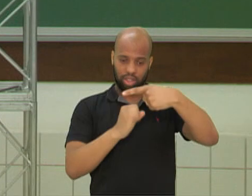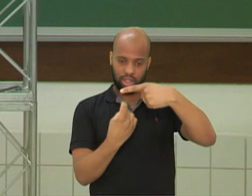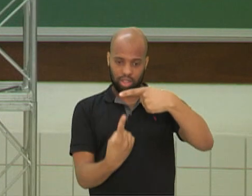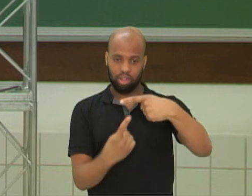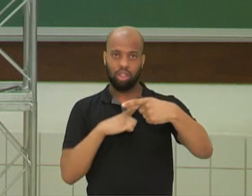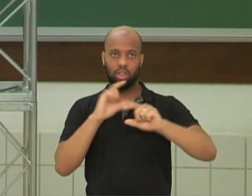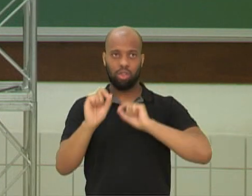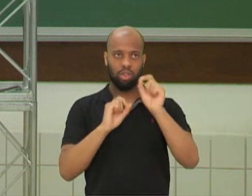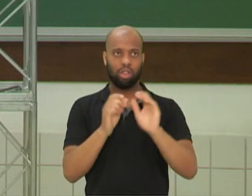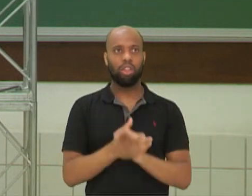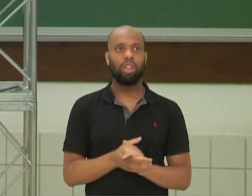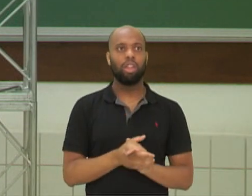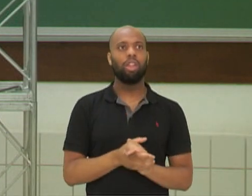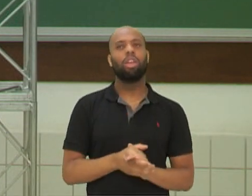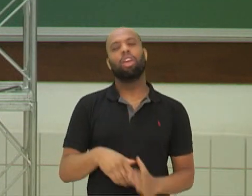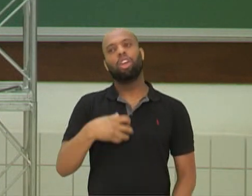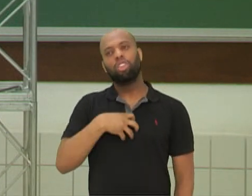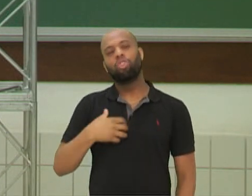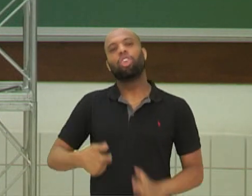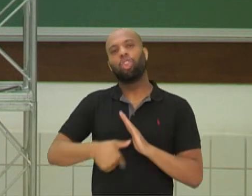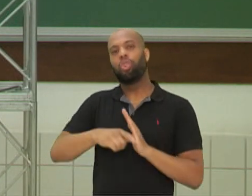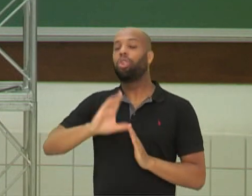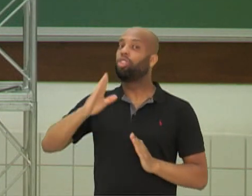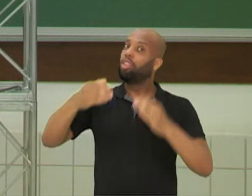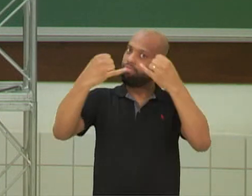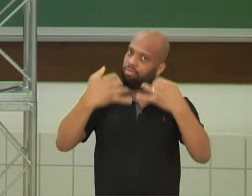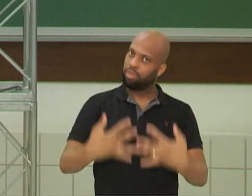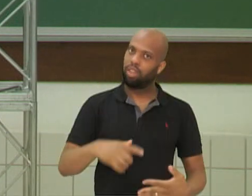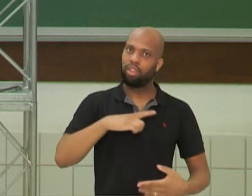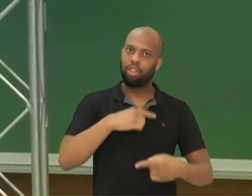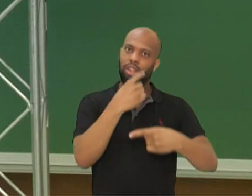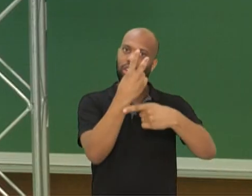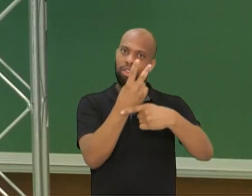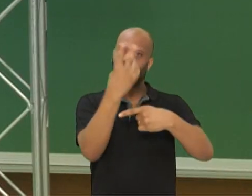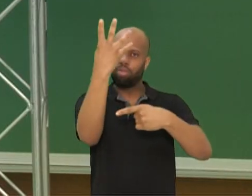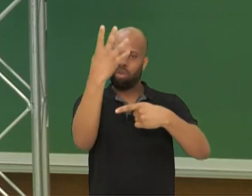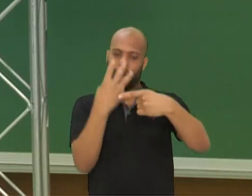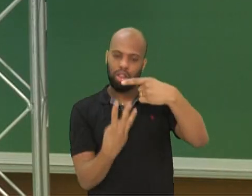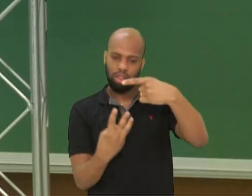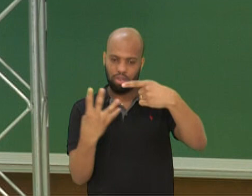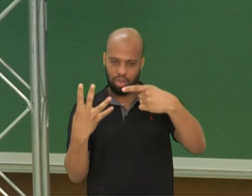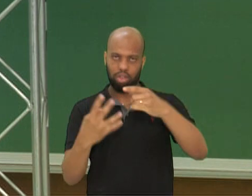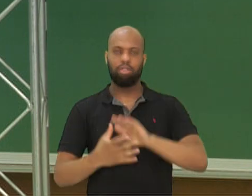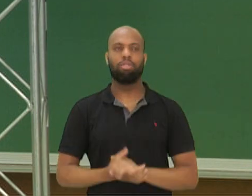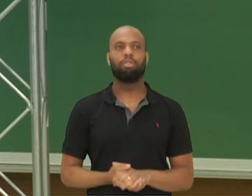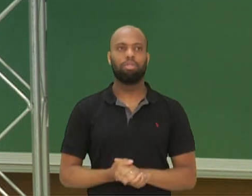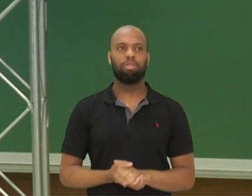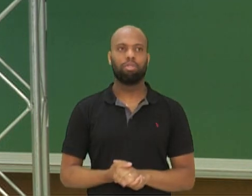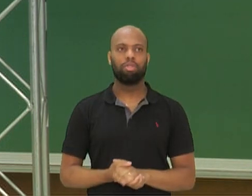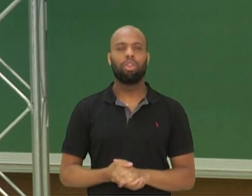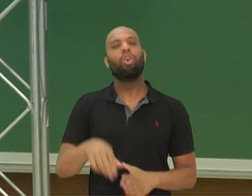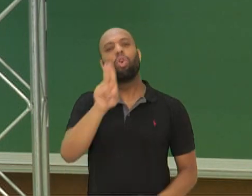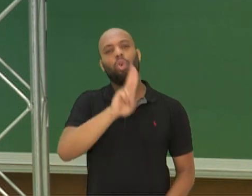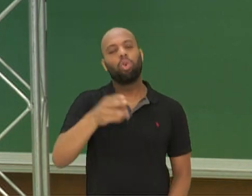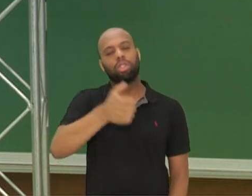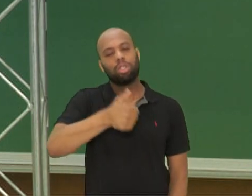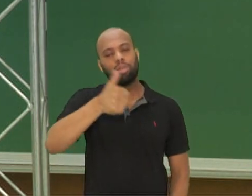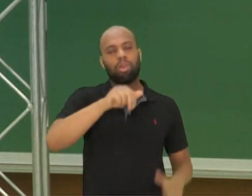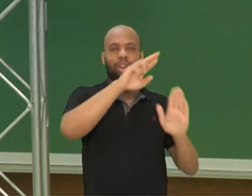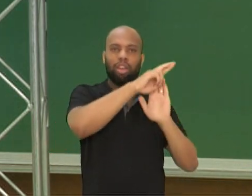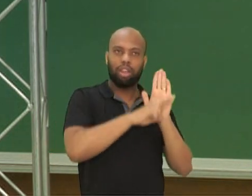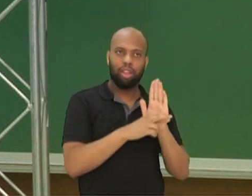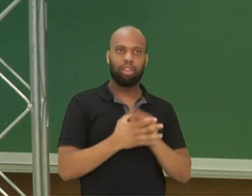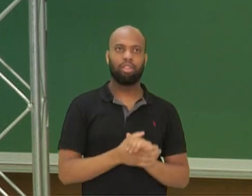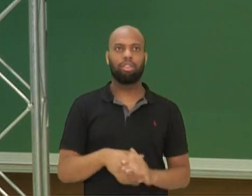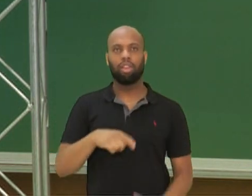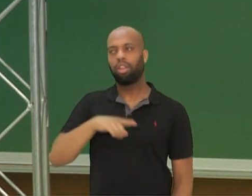fração 3 meios. E aí eu vou encontrar a mesma base. Fazendo isso, a gente aplica essa segunda